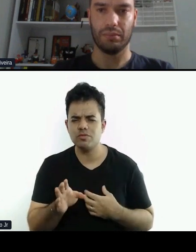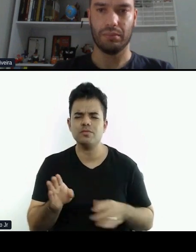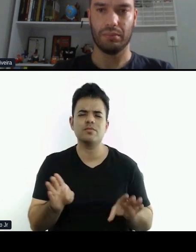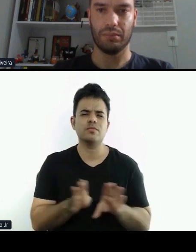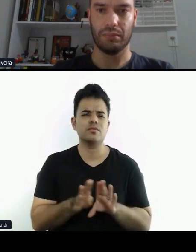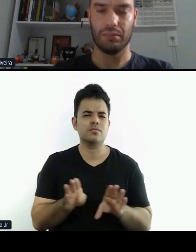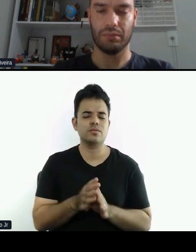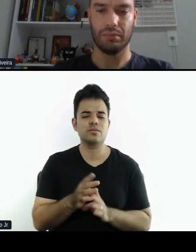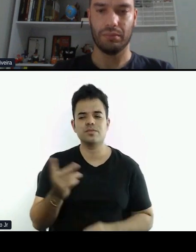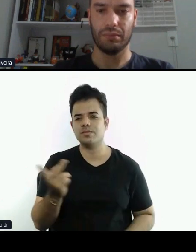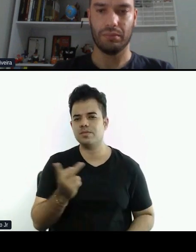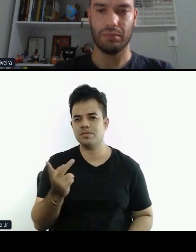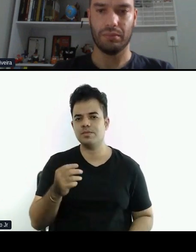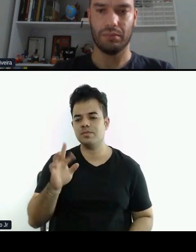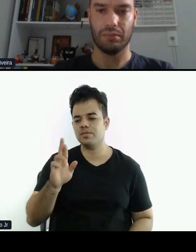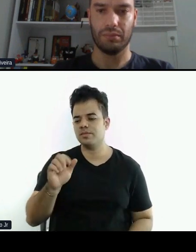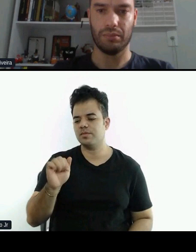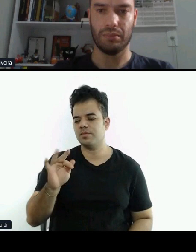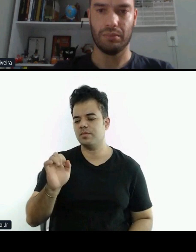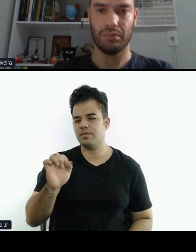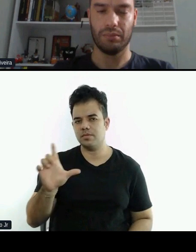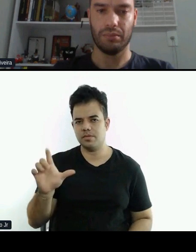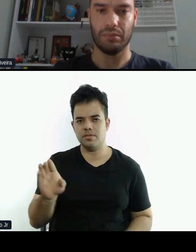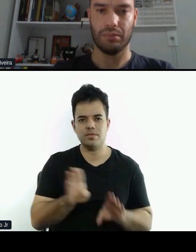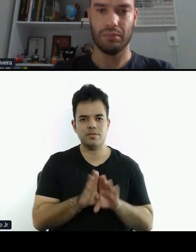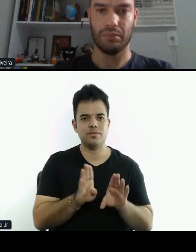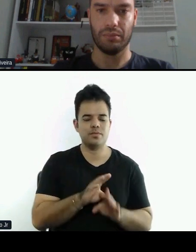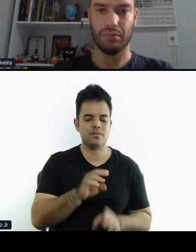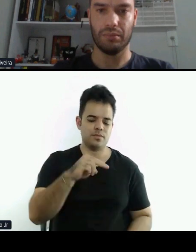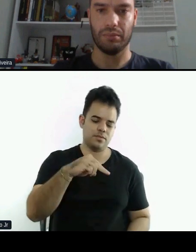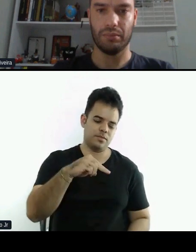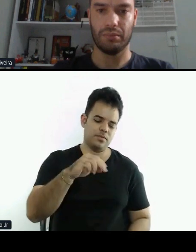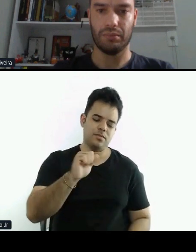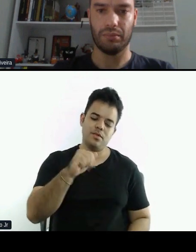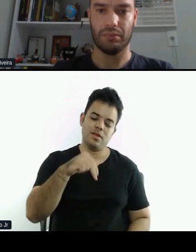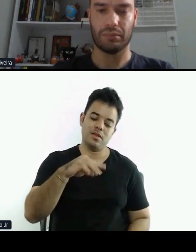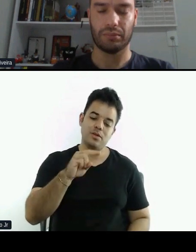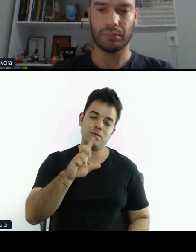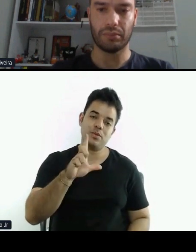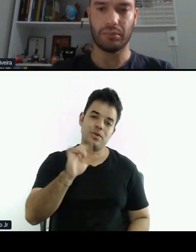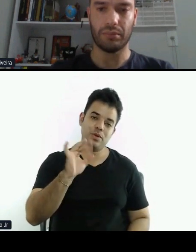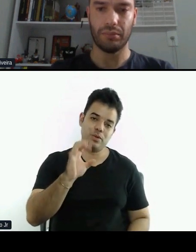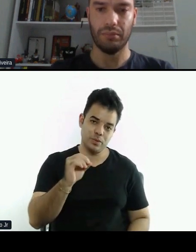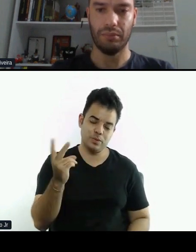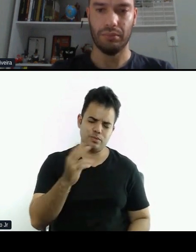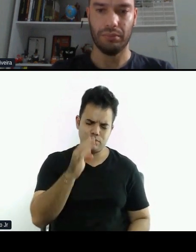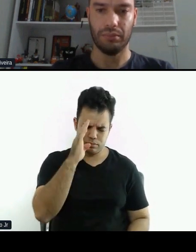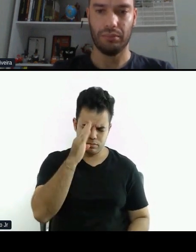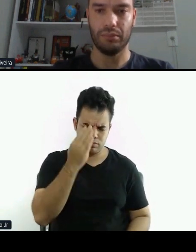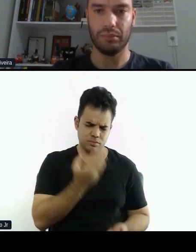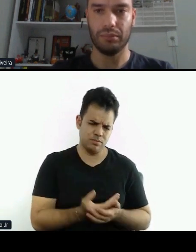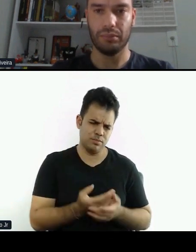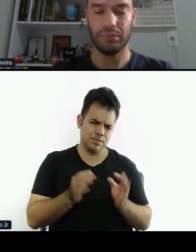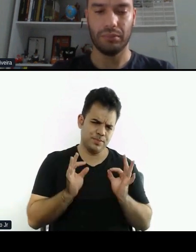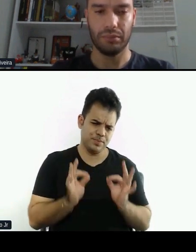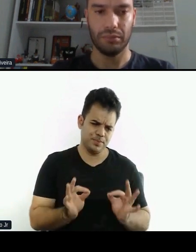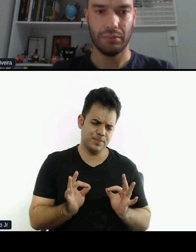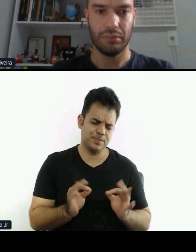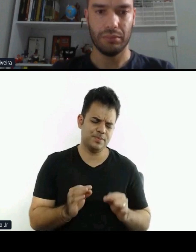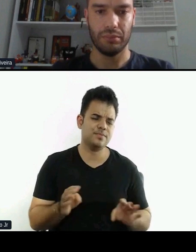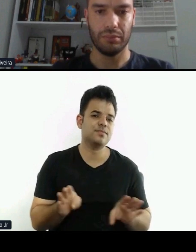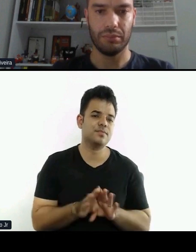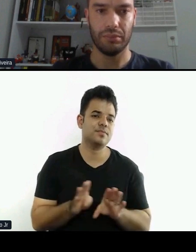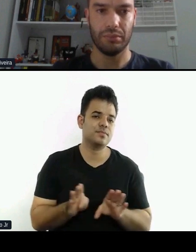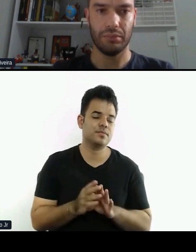falaram, tanto o Rafael como o Antúlio, eu acredito muito nessa questão. Só que quando a gente fala de